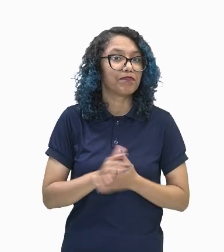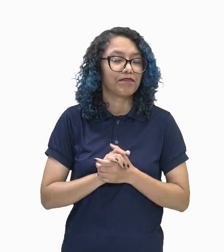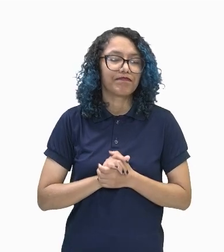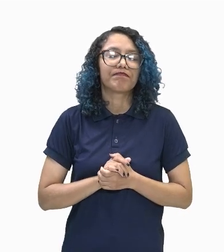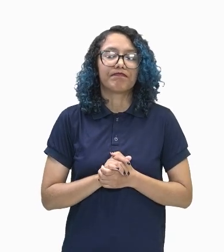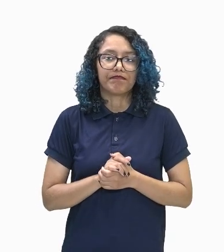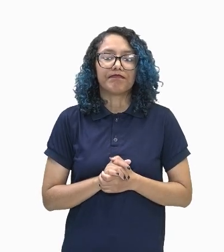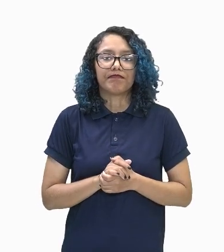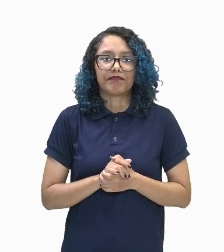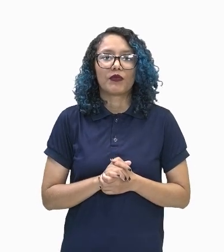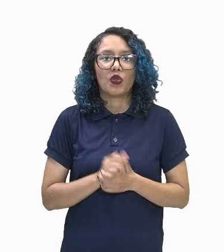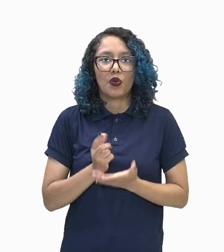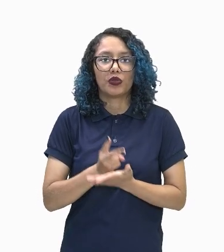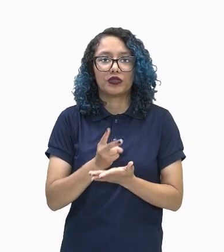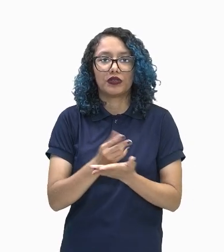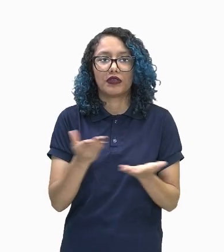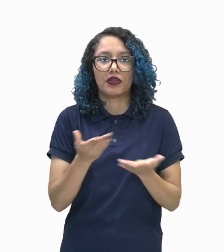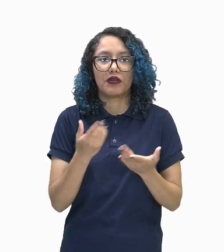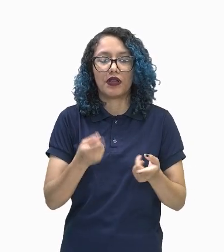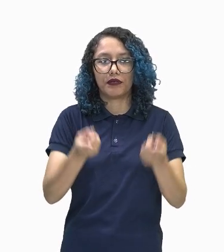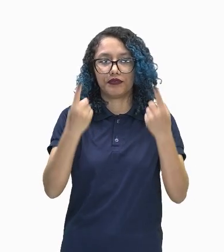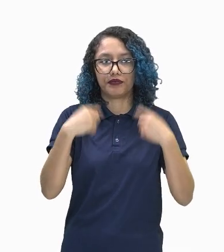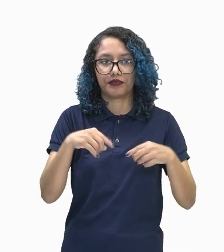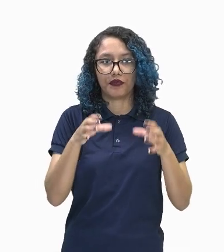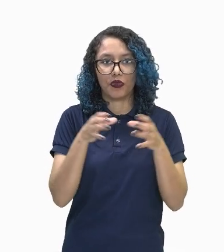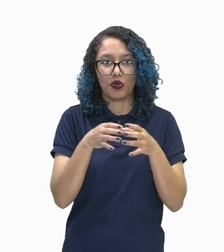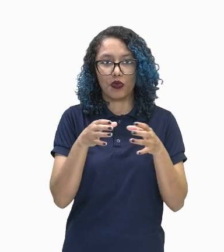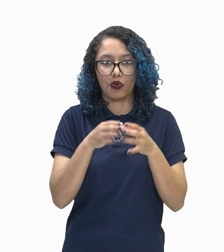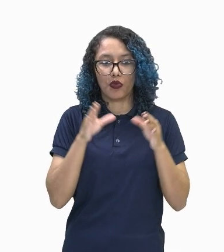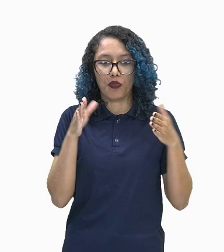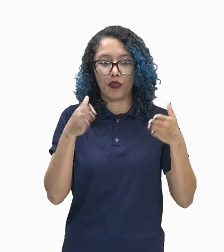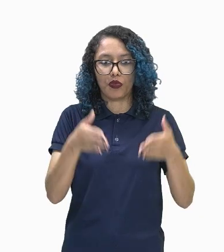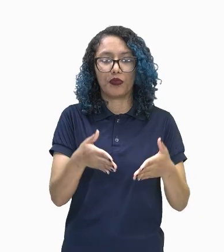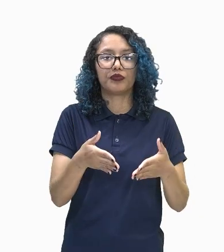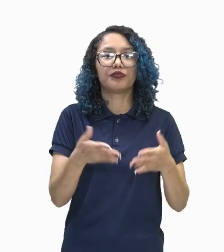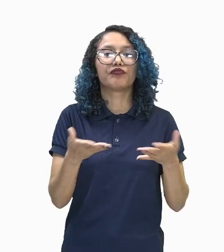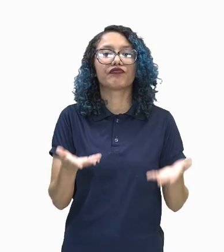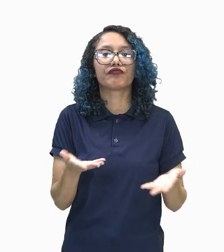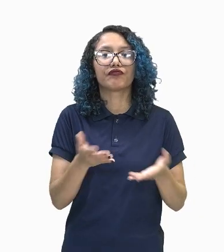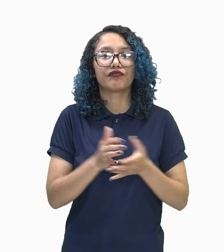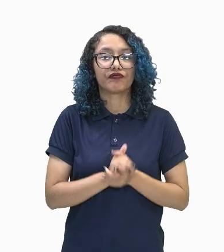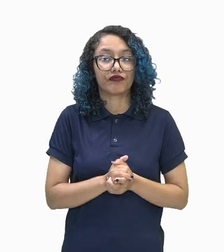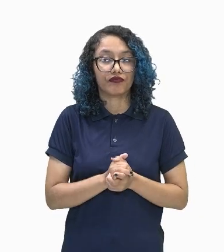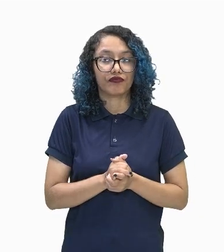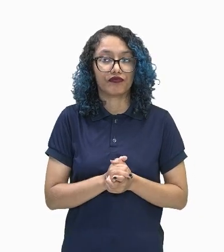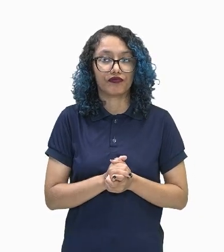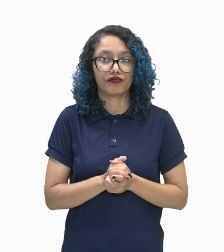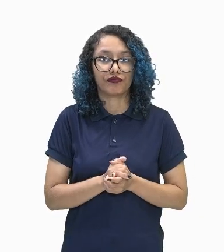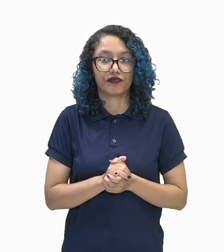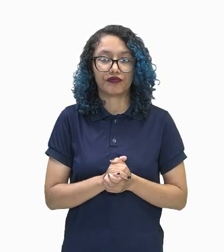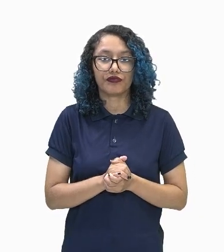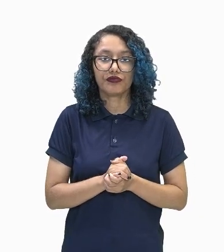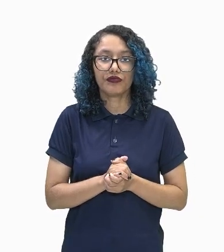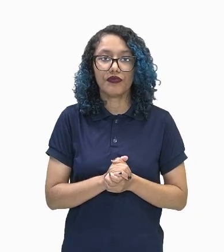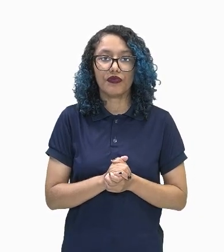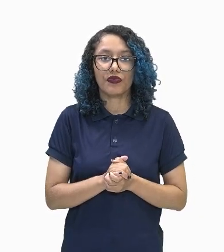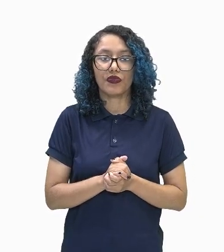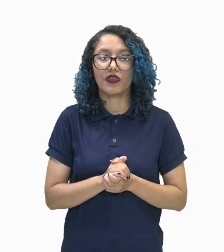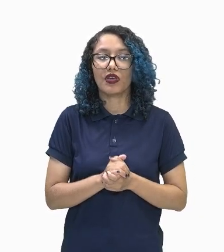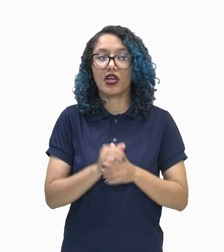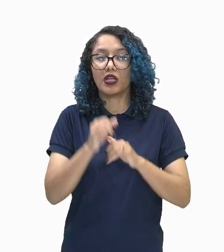Vamos também falar do público-alvo, é importante. Quem é o público-alvo? Quem vai receber